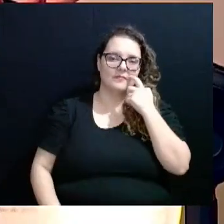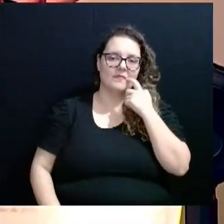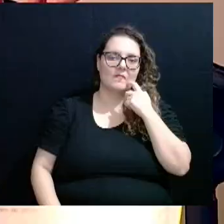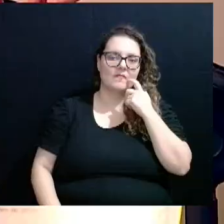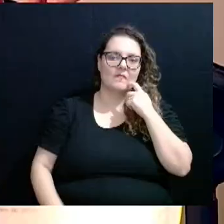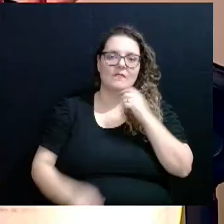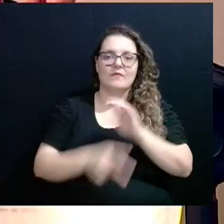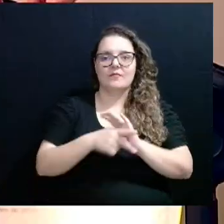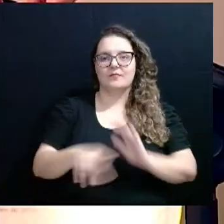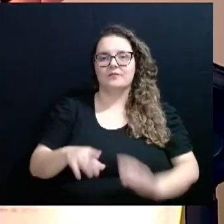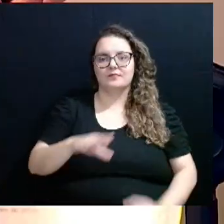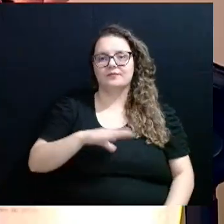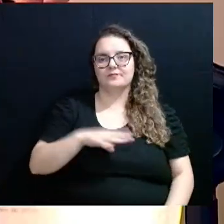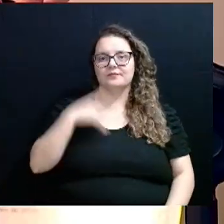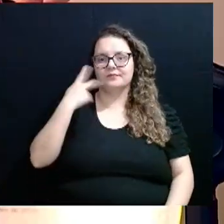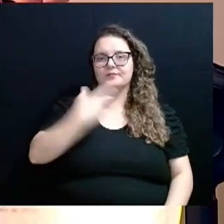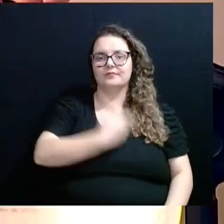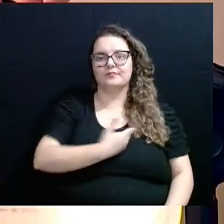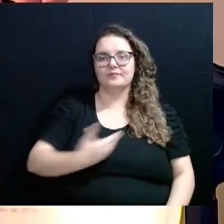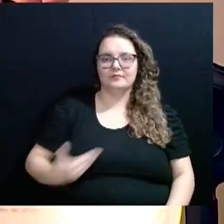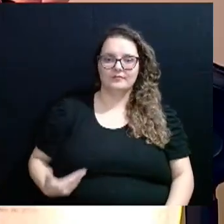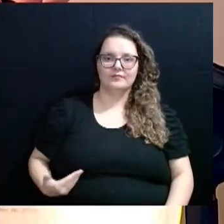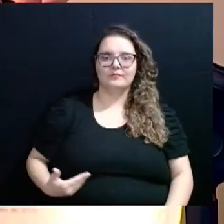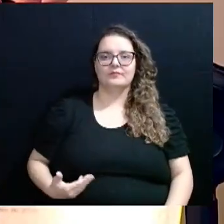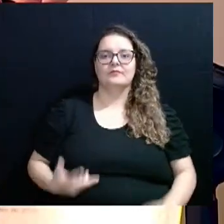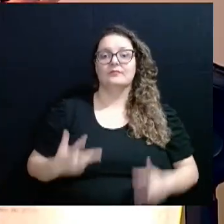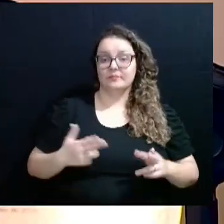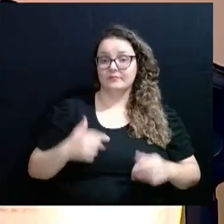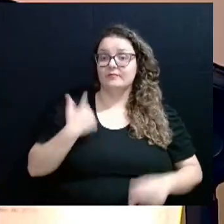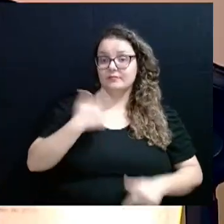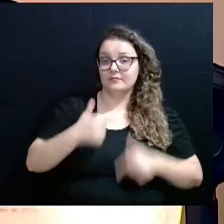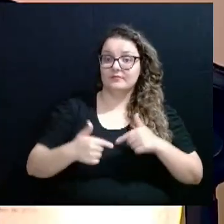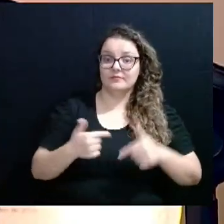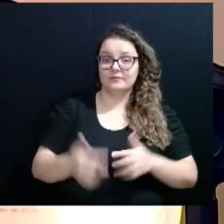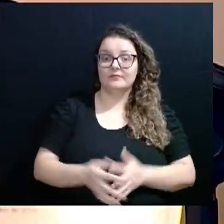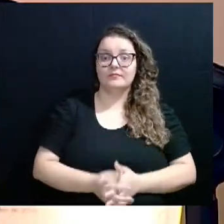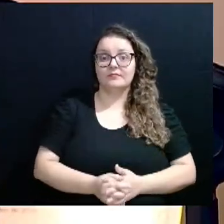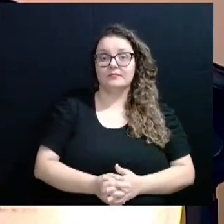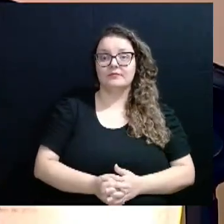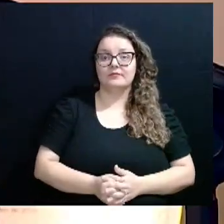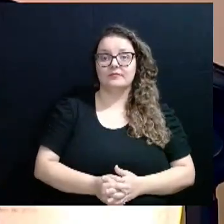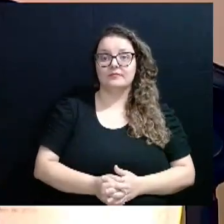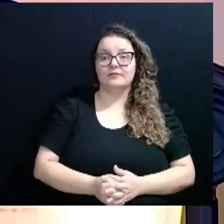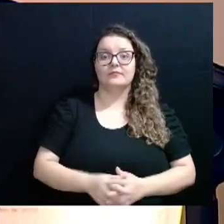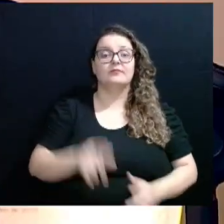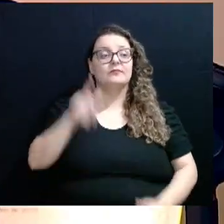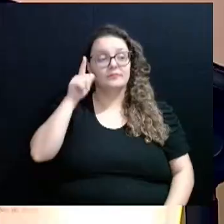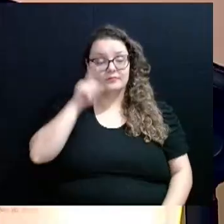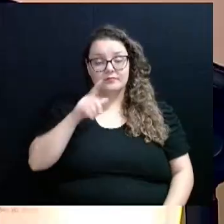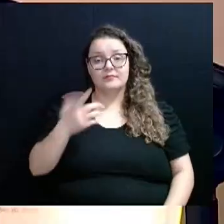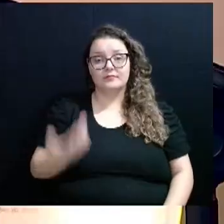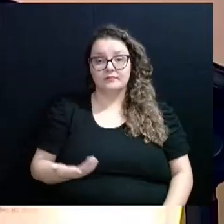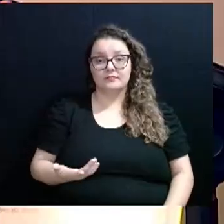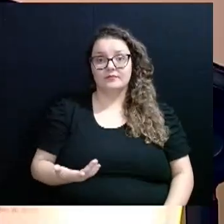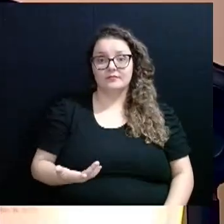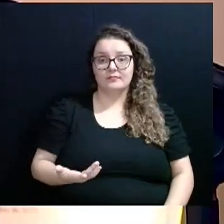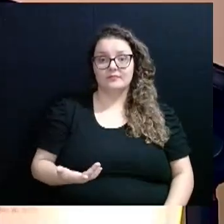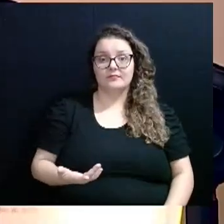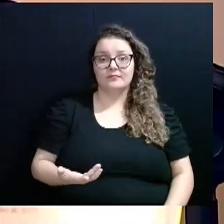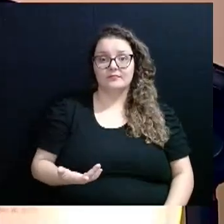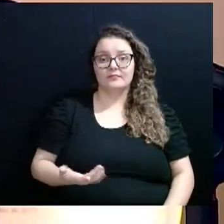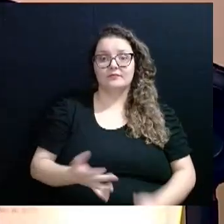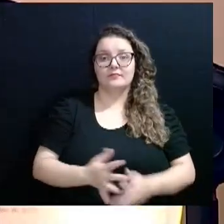política pública para a qual a gente tem que trabalhar, não é? Para conseguir a